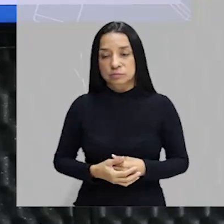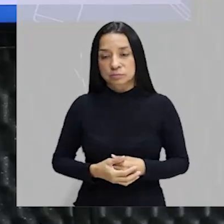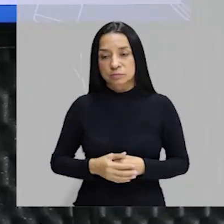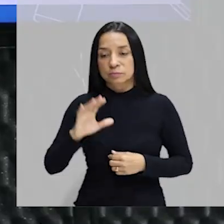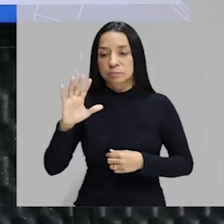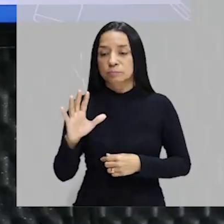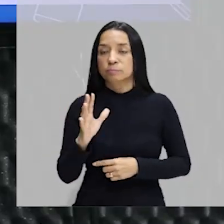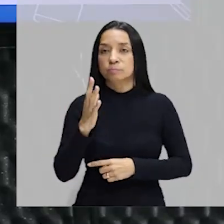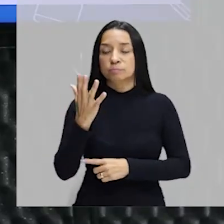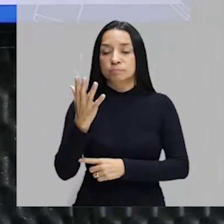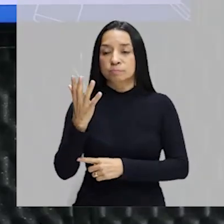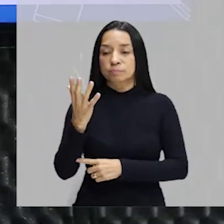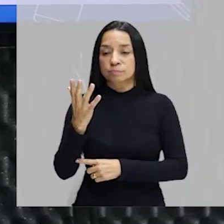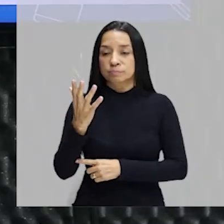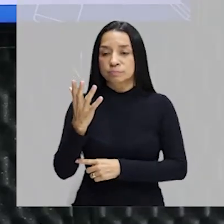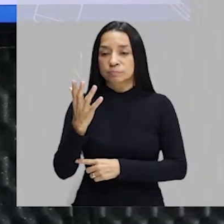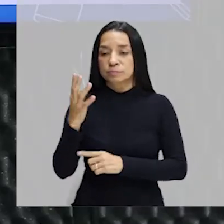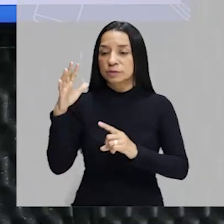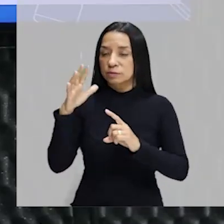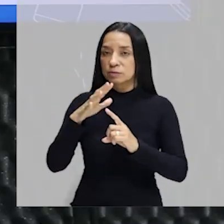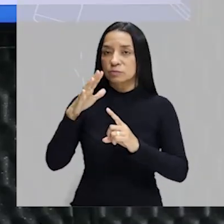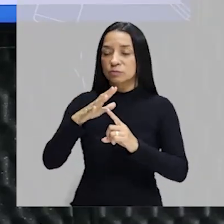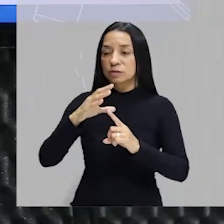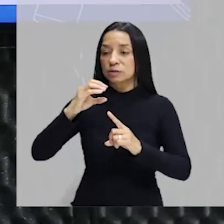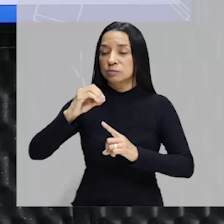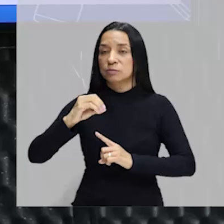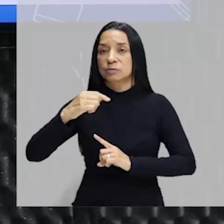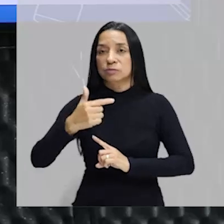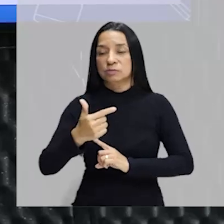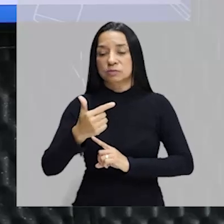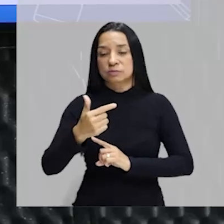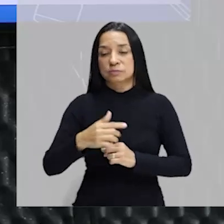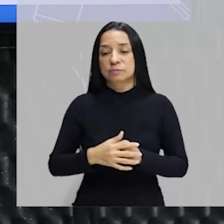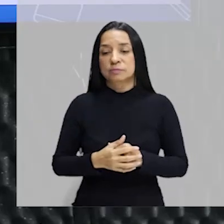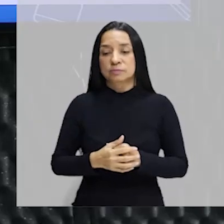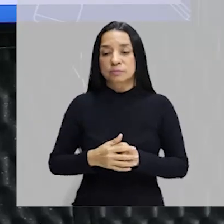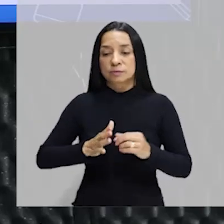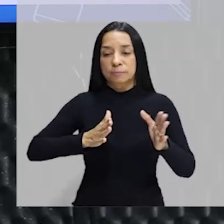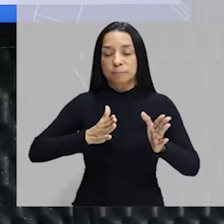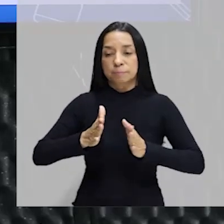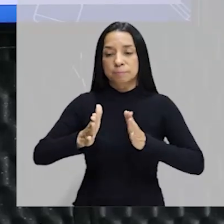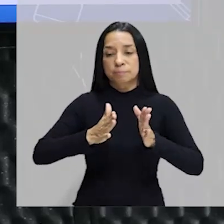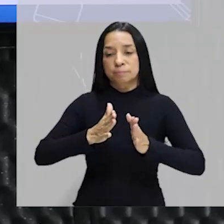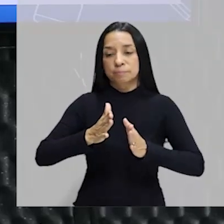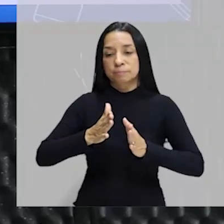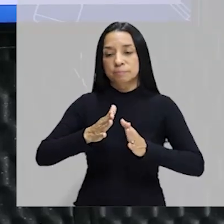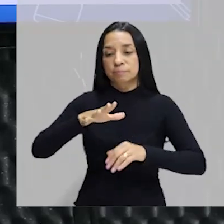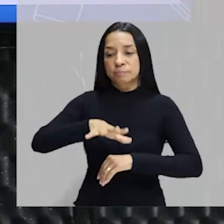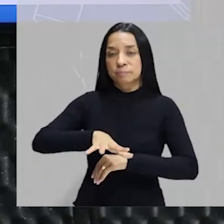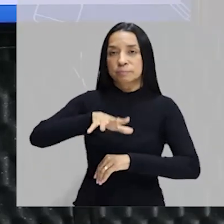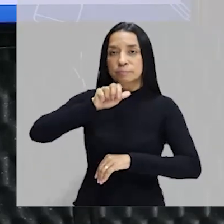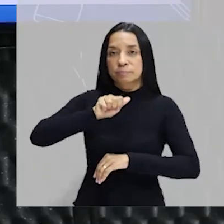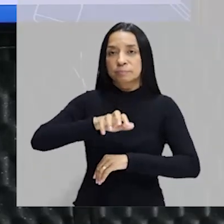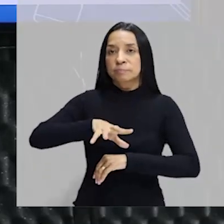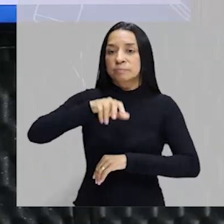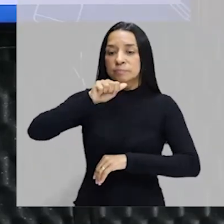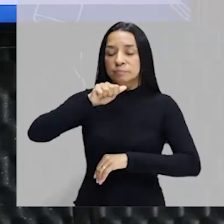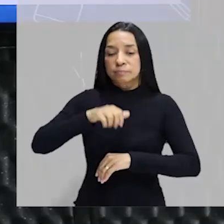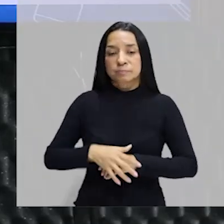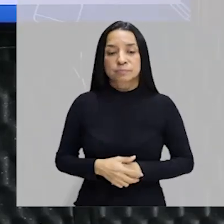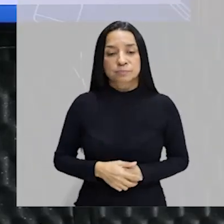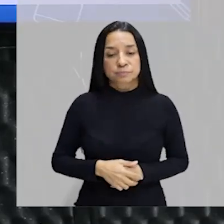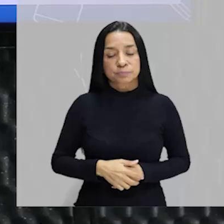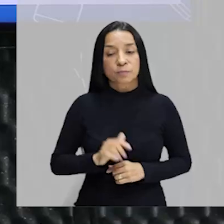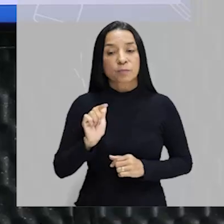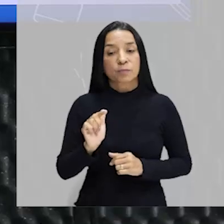ele acontece sob a ação do oxigênio, tá? Então é uma etapa aeróbica, tá certo? Vamos para